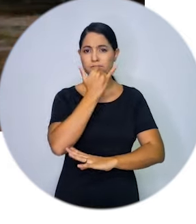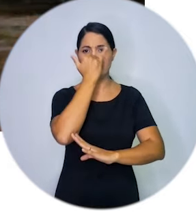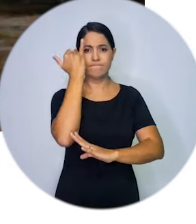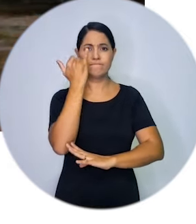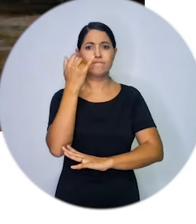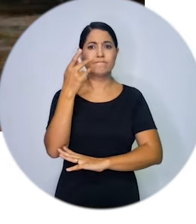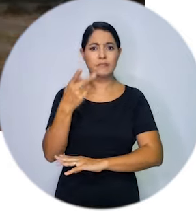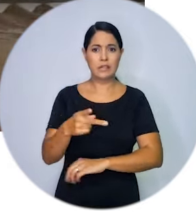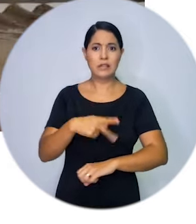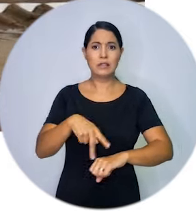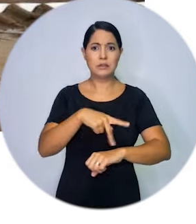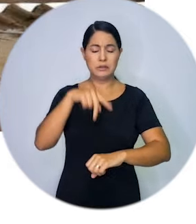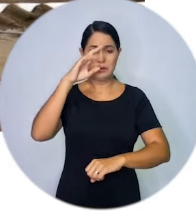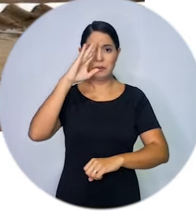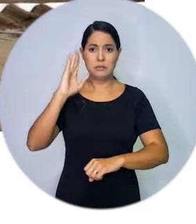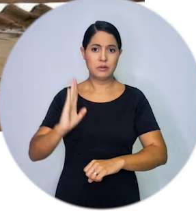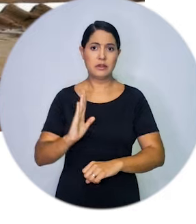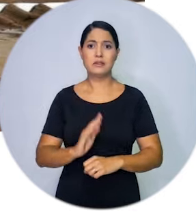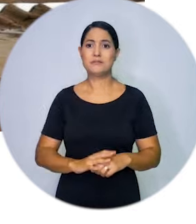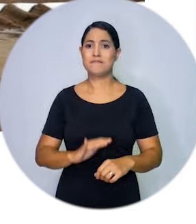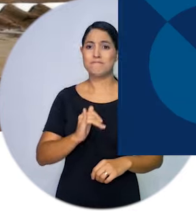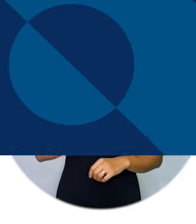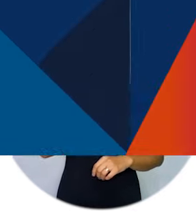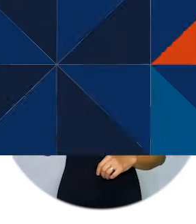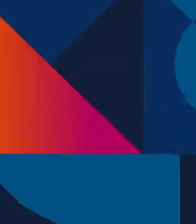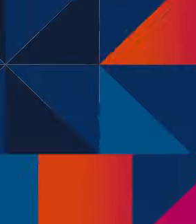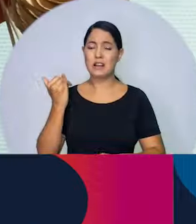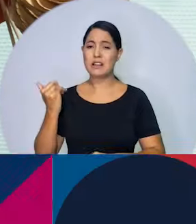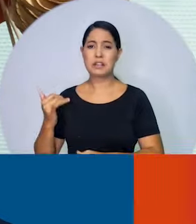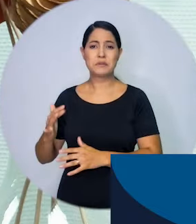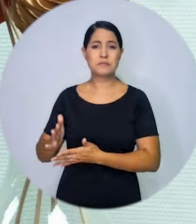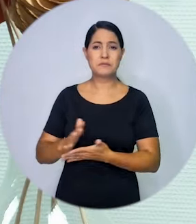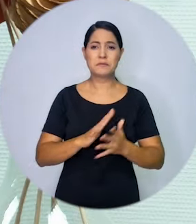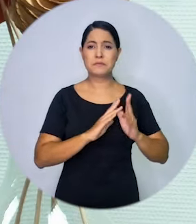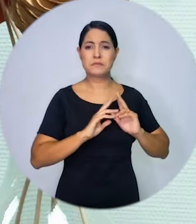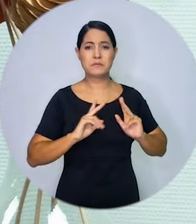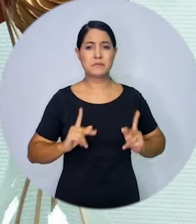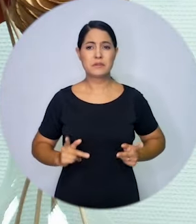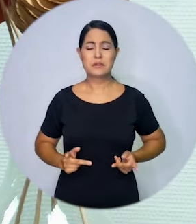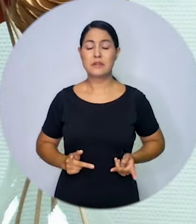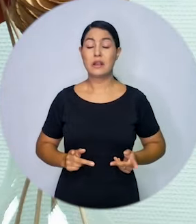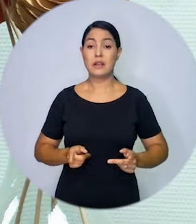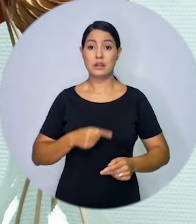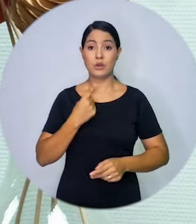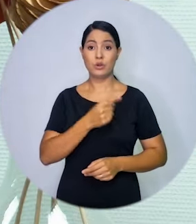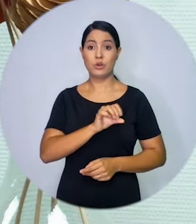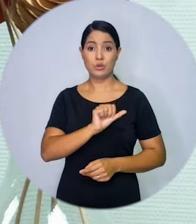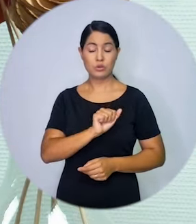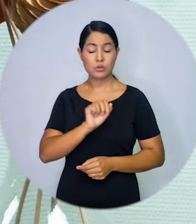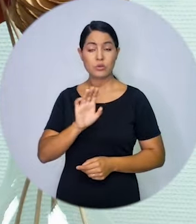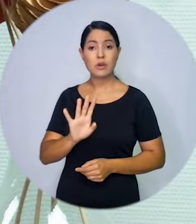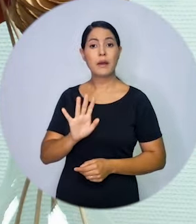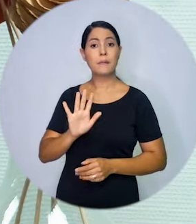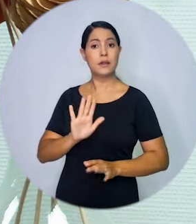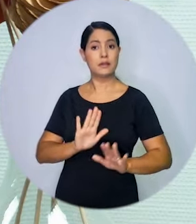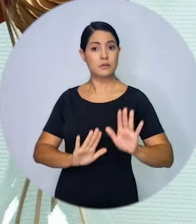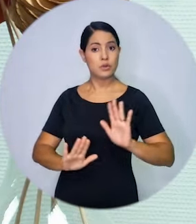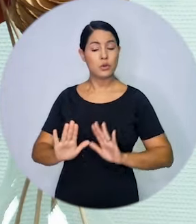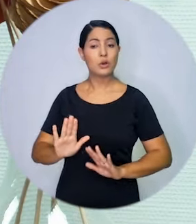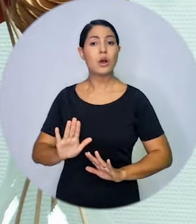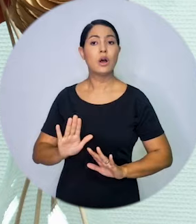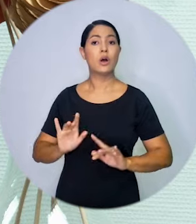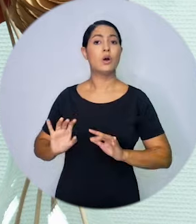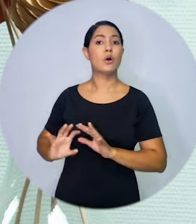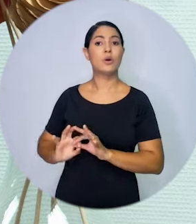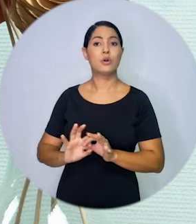últimos tempos aqui em nosso país. E essa tragédia humanitária tem sido acompanhada com todo cuidado pelo sistema OAB, a OAB Nacional,